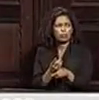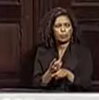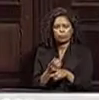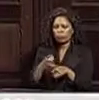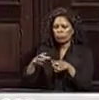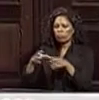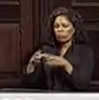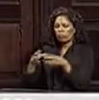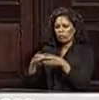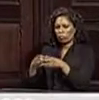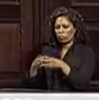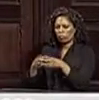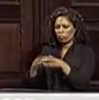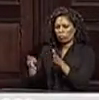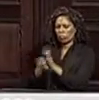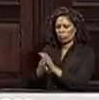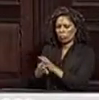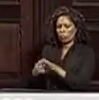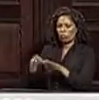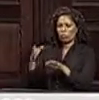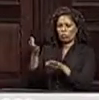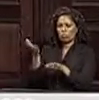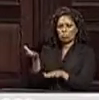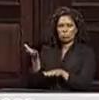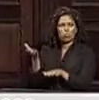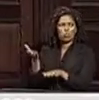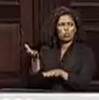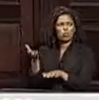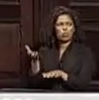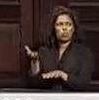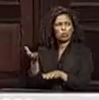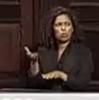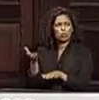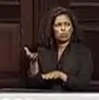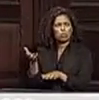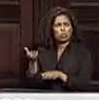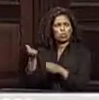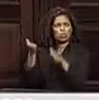federal tem o objetivo claro de favorecer